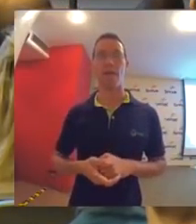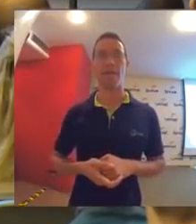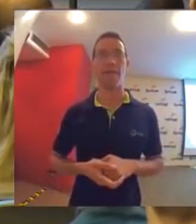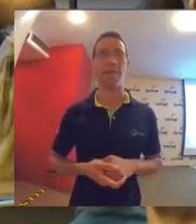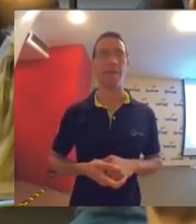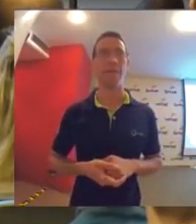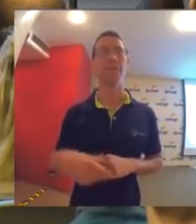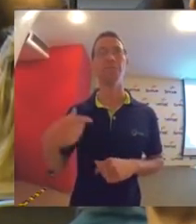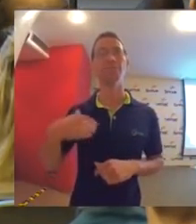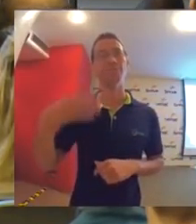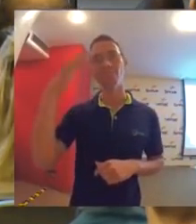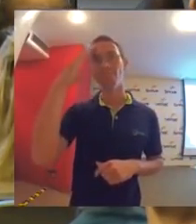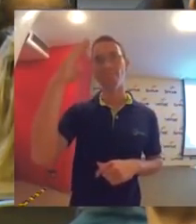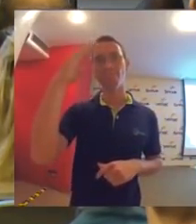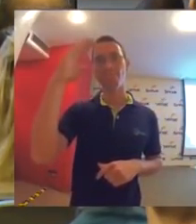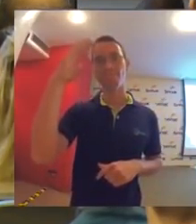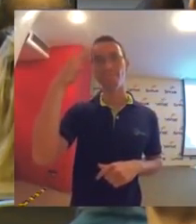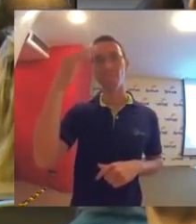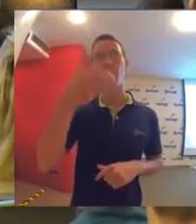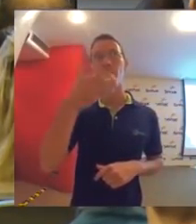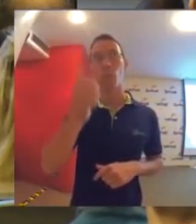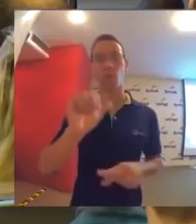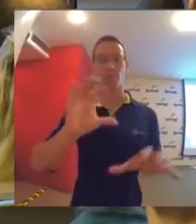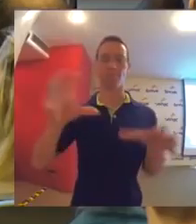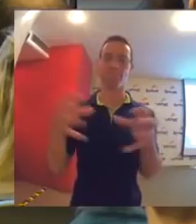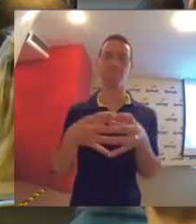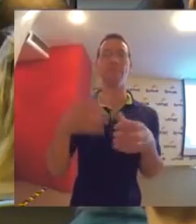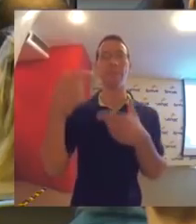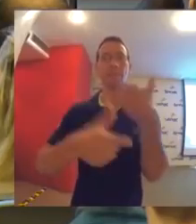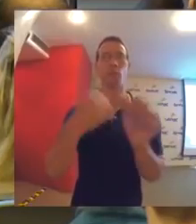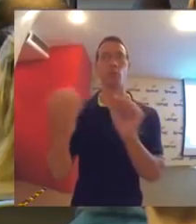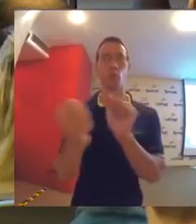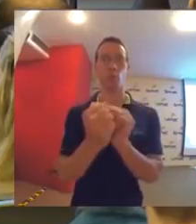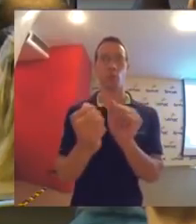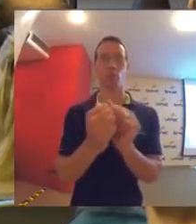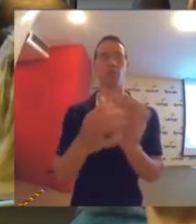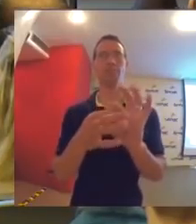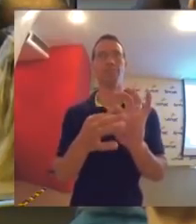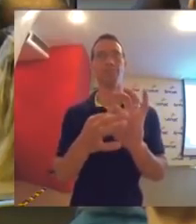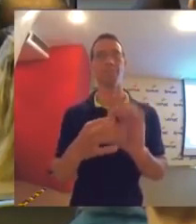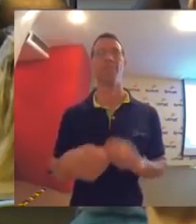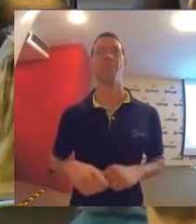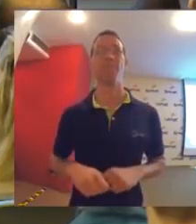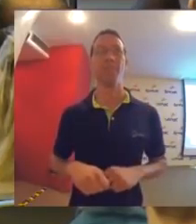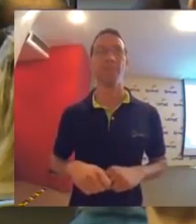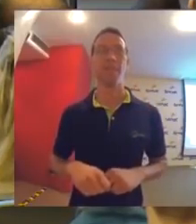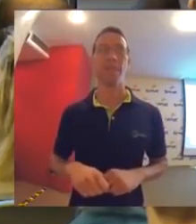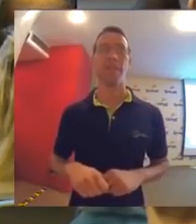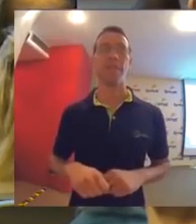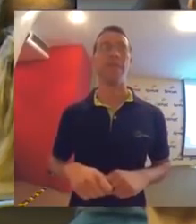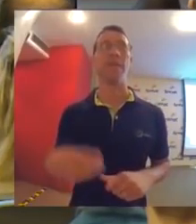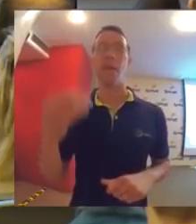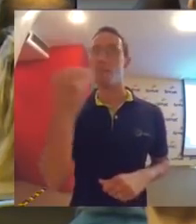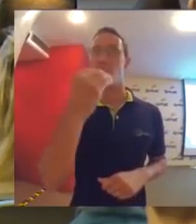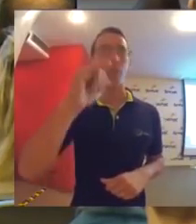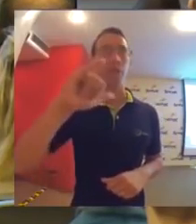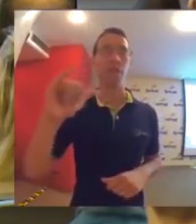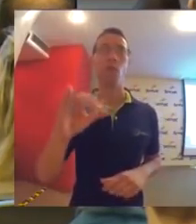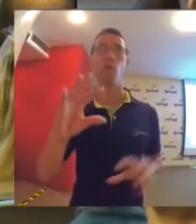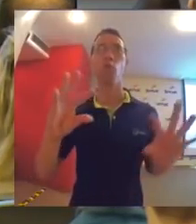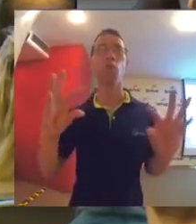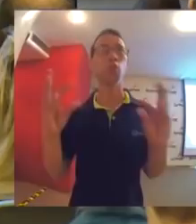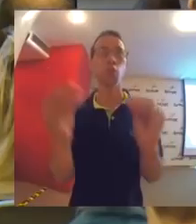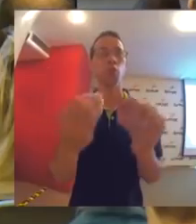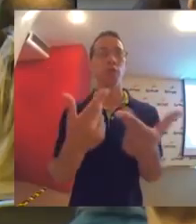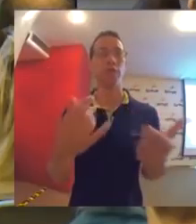E eu compreendi o valor do trabalho em equipe. Mas não só. Quando trabalhávamos em equipe, nós aproveitávamos tudo o que havia. Por